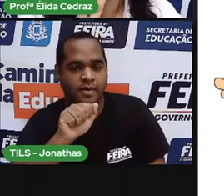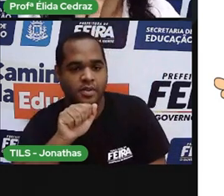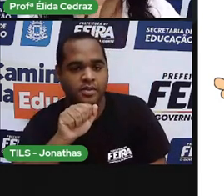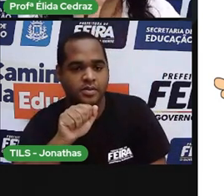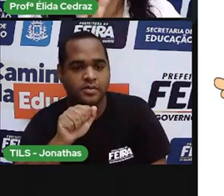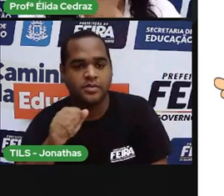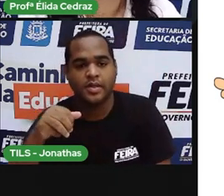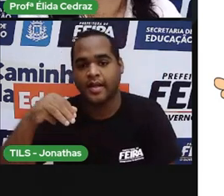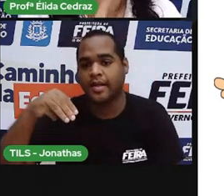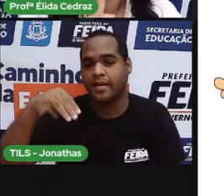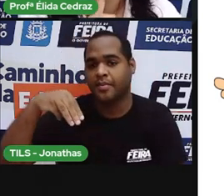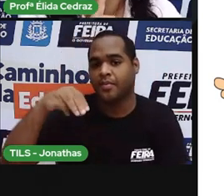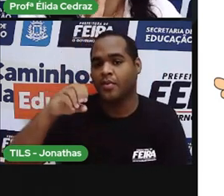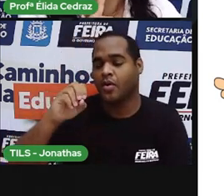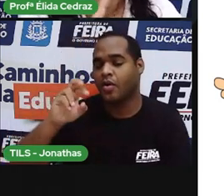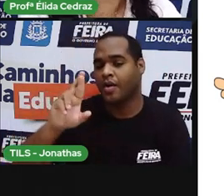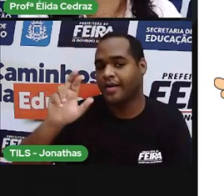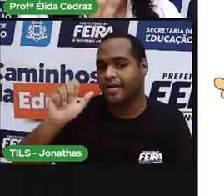mora,